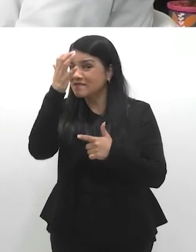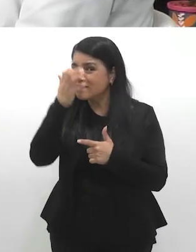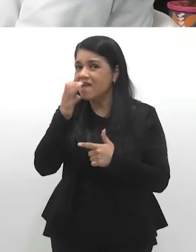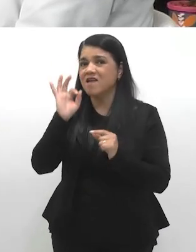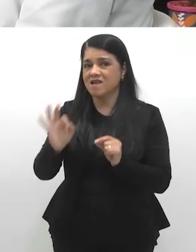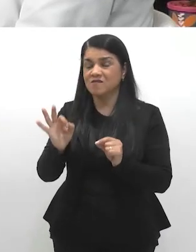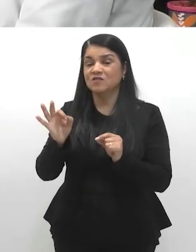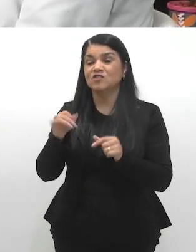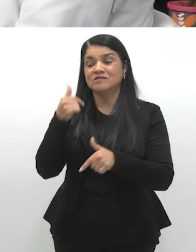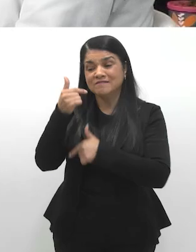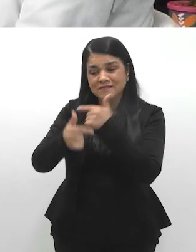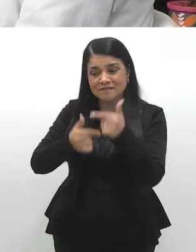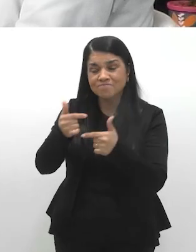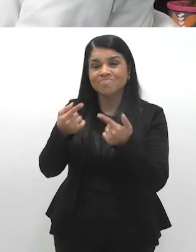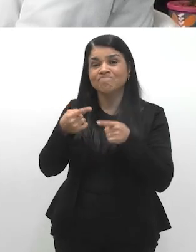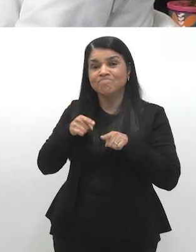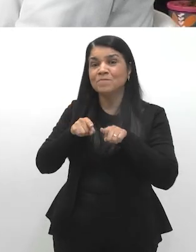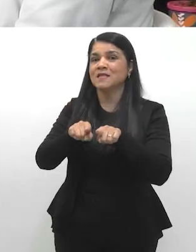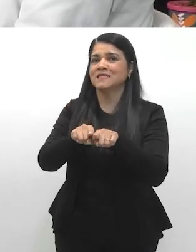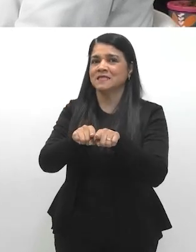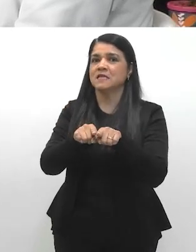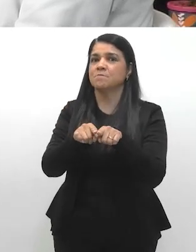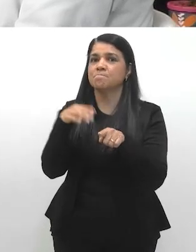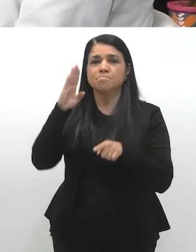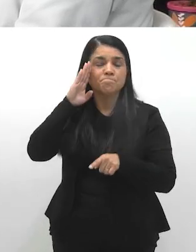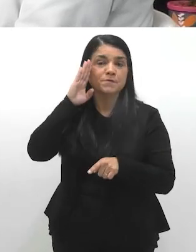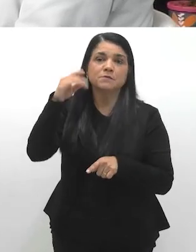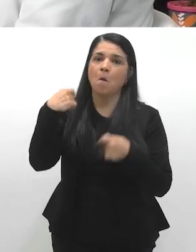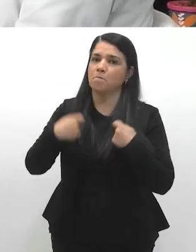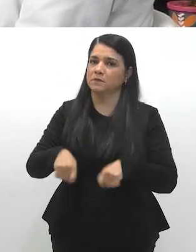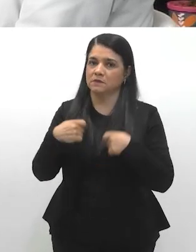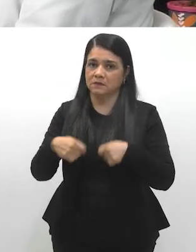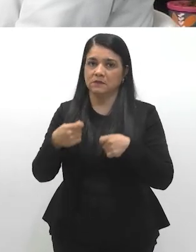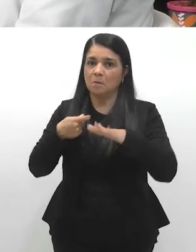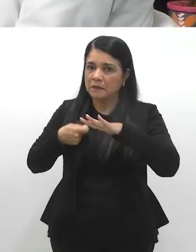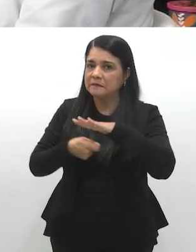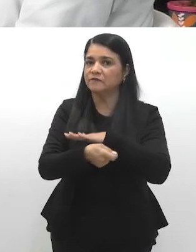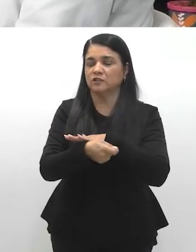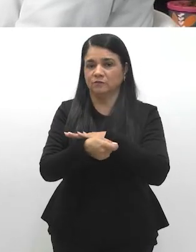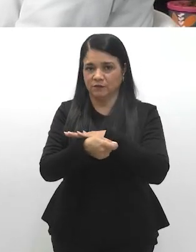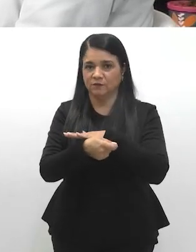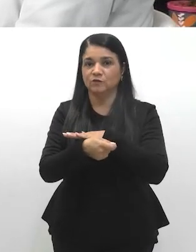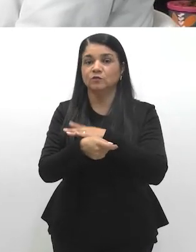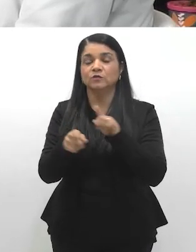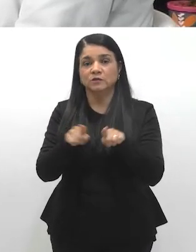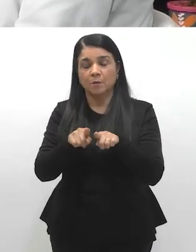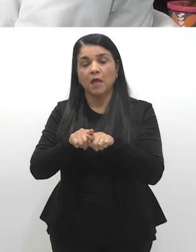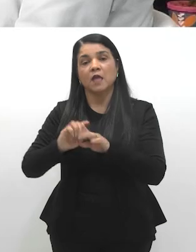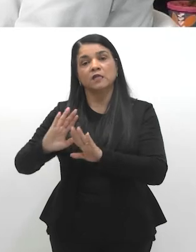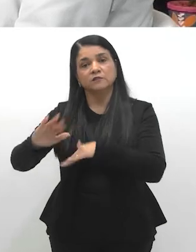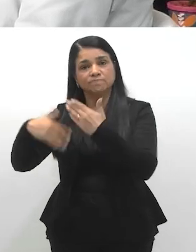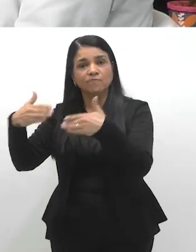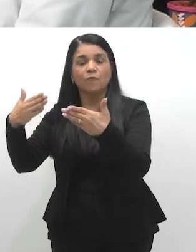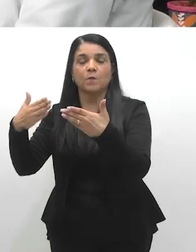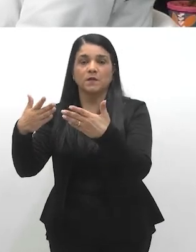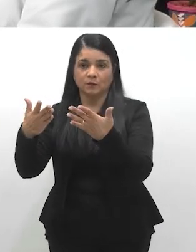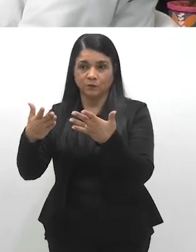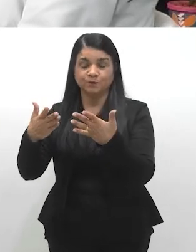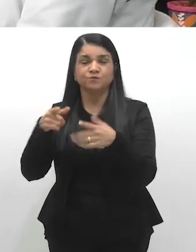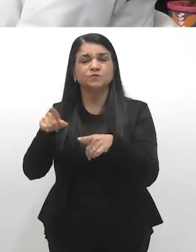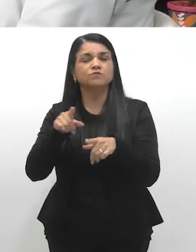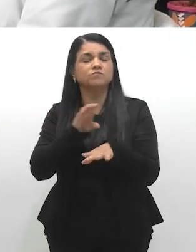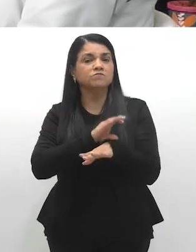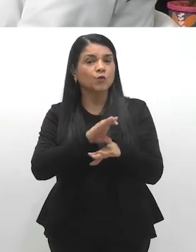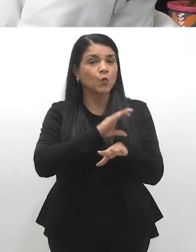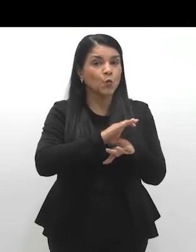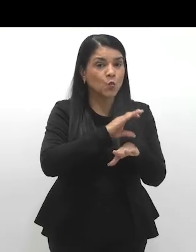essa terra com perspectiva de parcerias, além, é claro, do desenvolvimento que já temos dos nossos principais prédios. Além dos